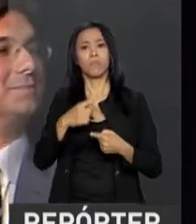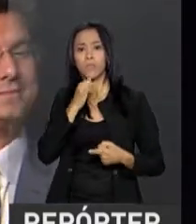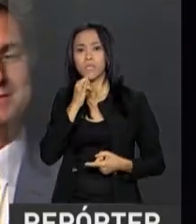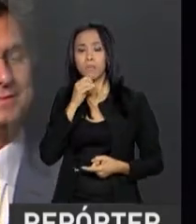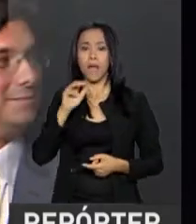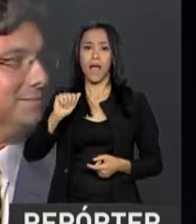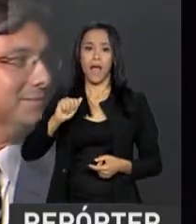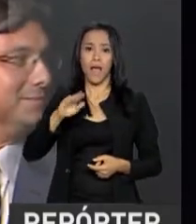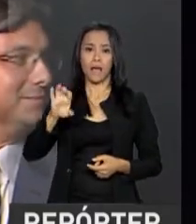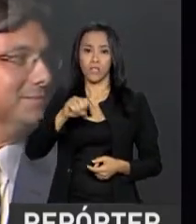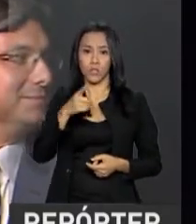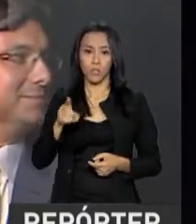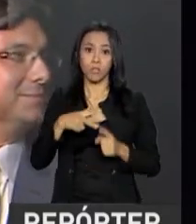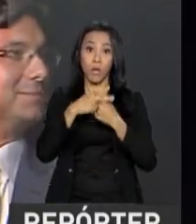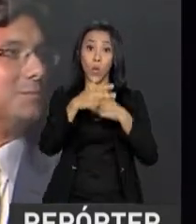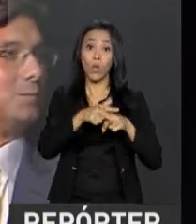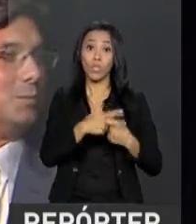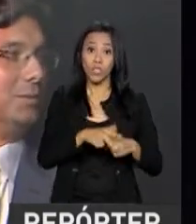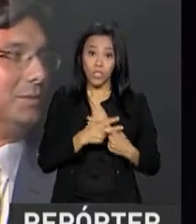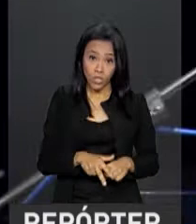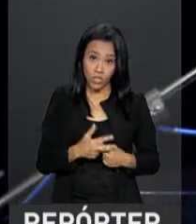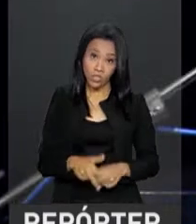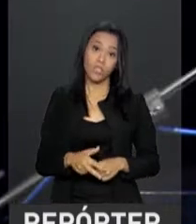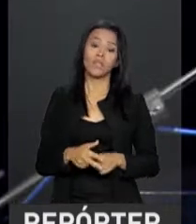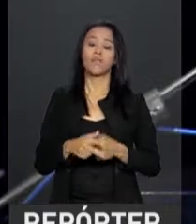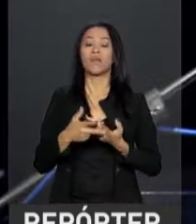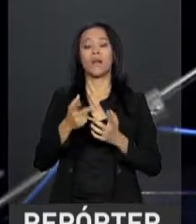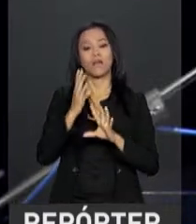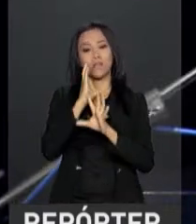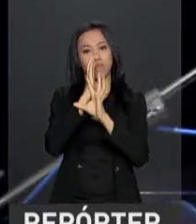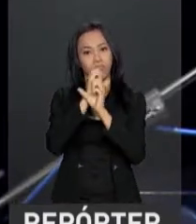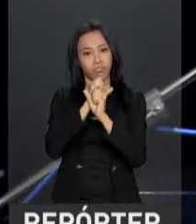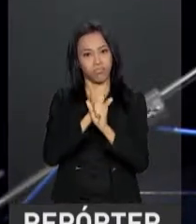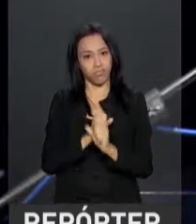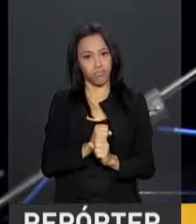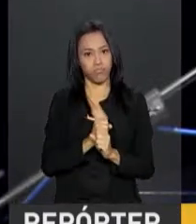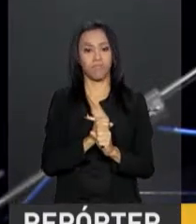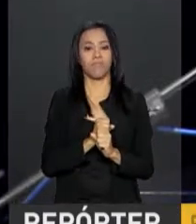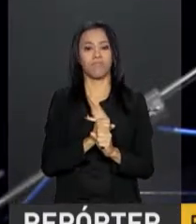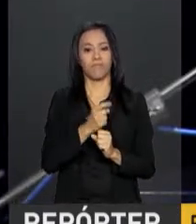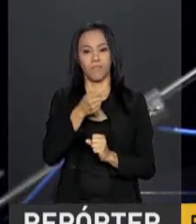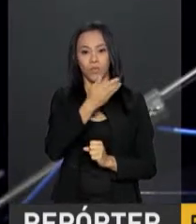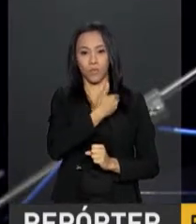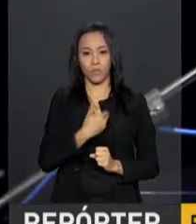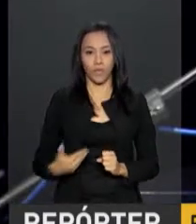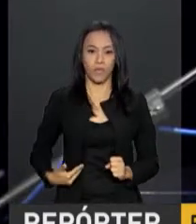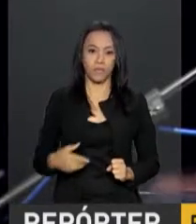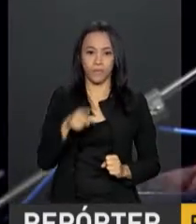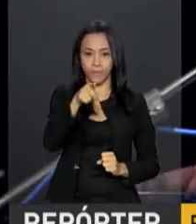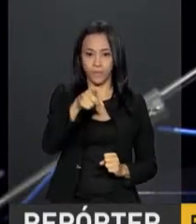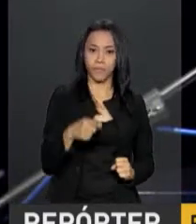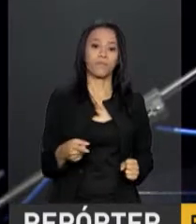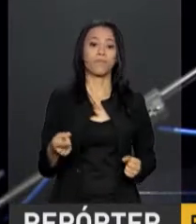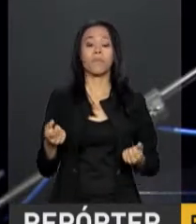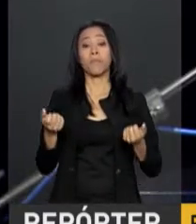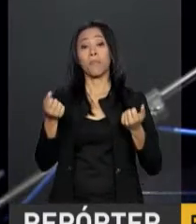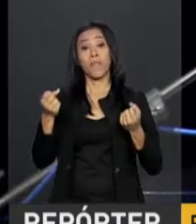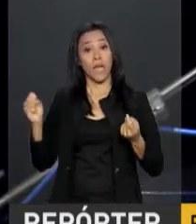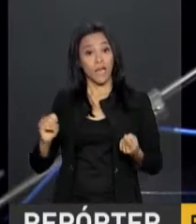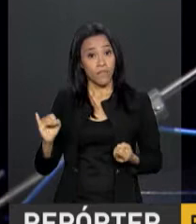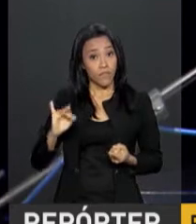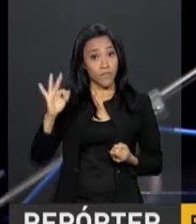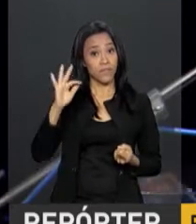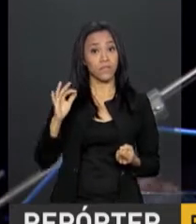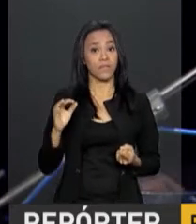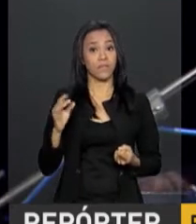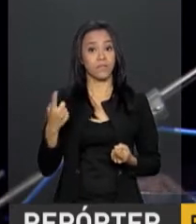entre receitas e despesas aprovamos amiga com sonham que mitos e verdades peso na inflação do ano